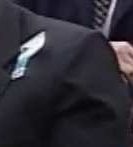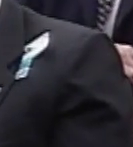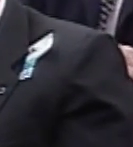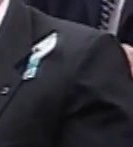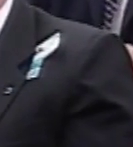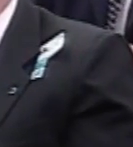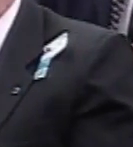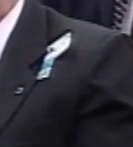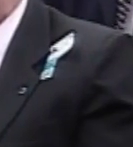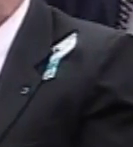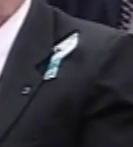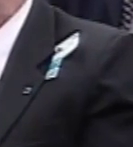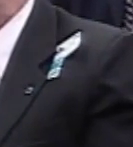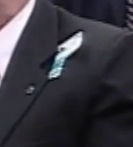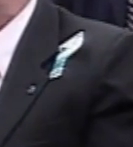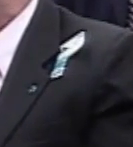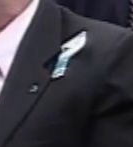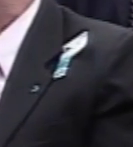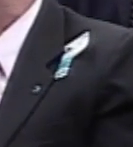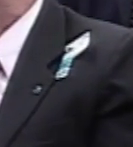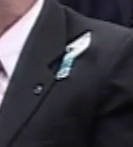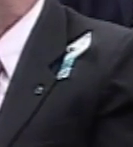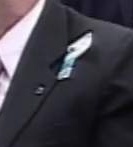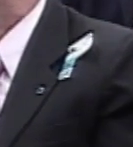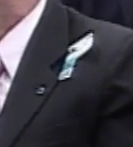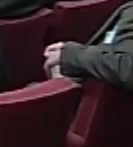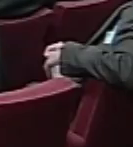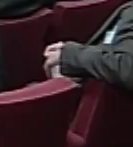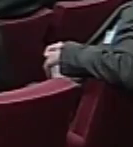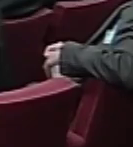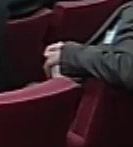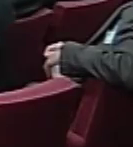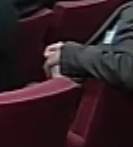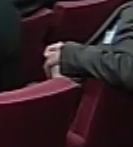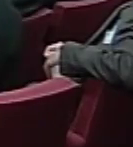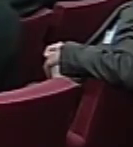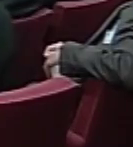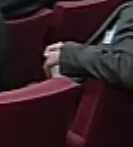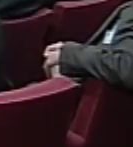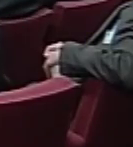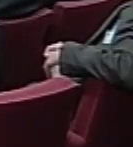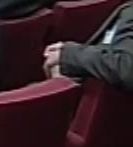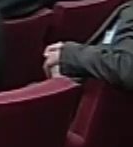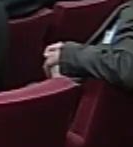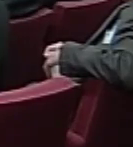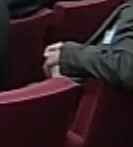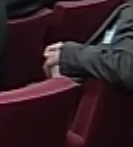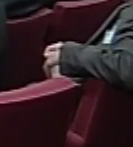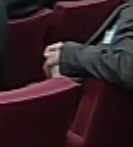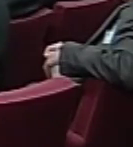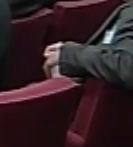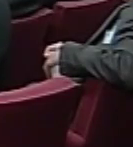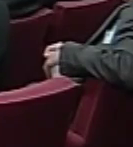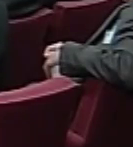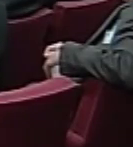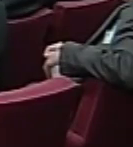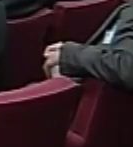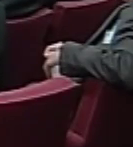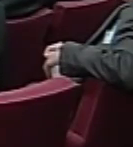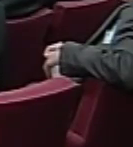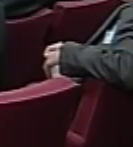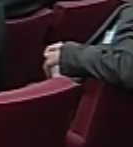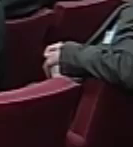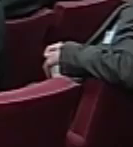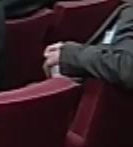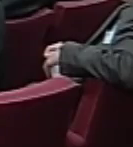arguição de descumprimento de preceito fundamental 101, que dá origem justamente a esse debate que acompanhamos ao vivo aqui no Supremo